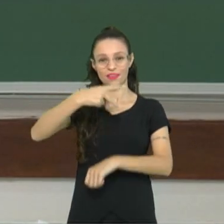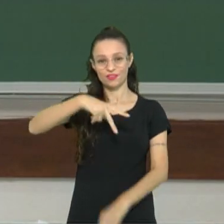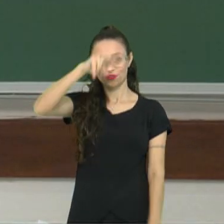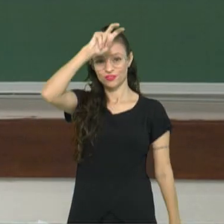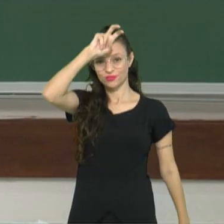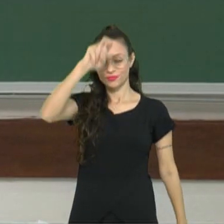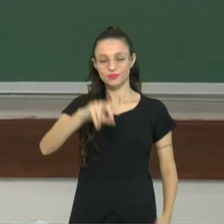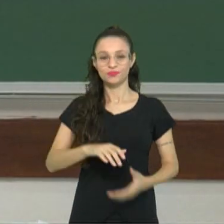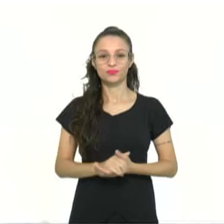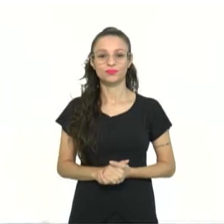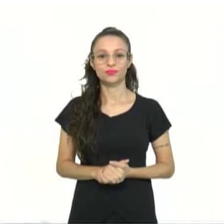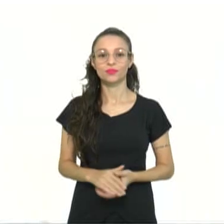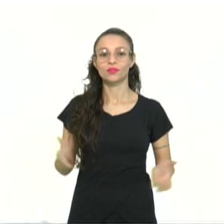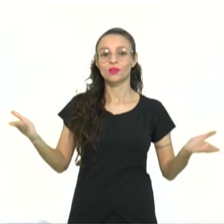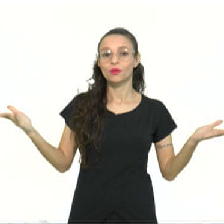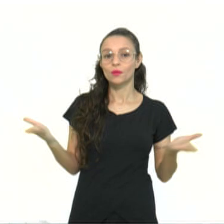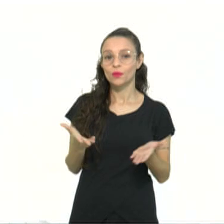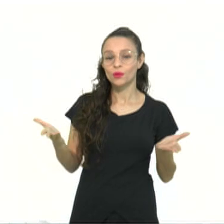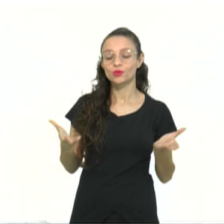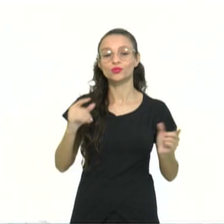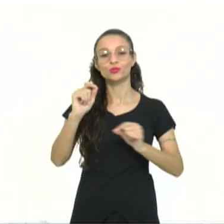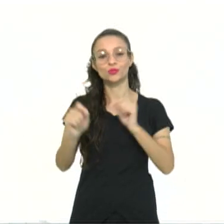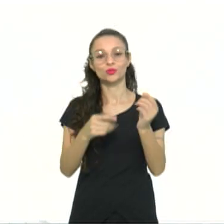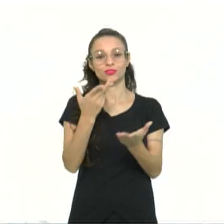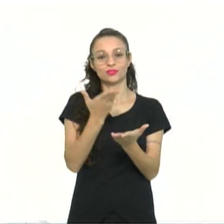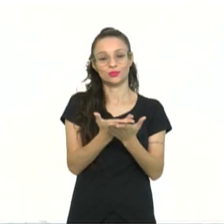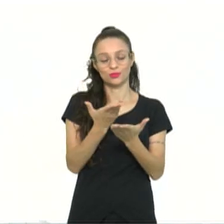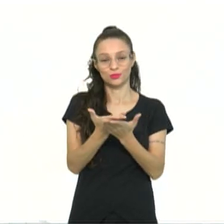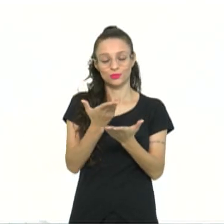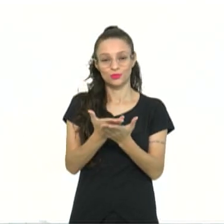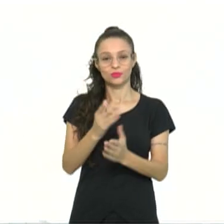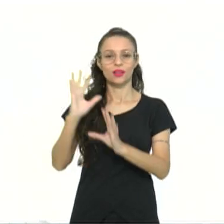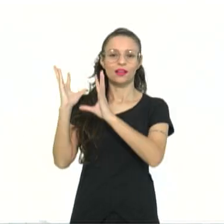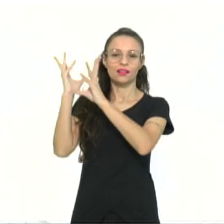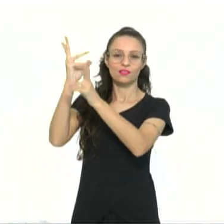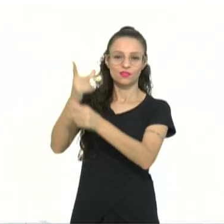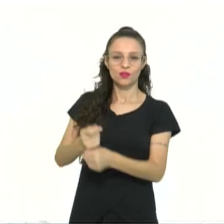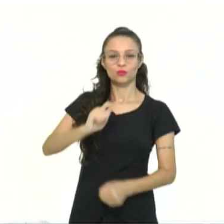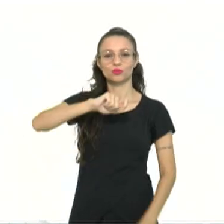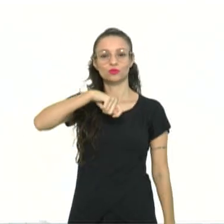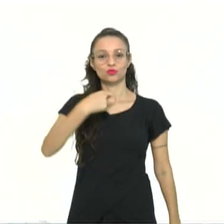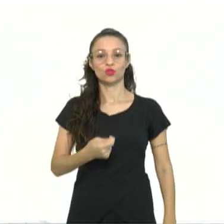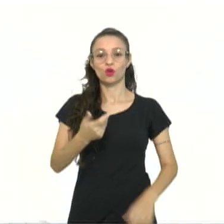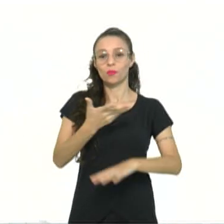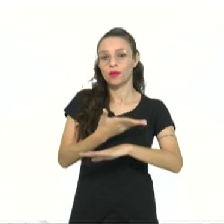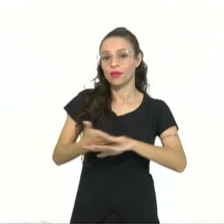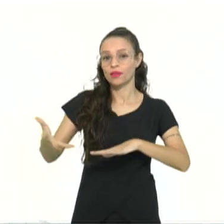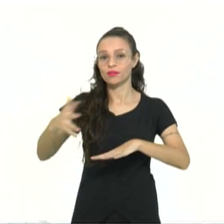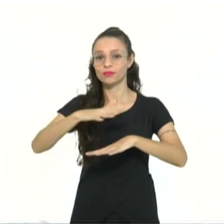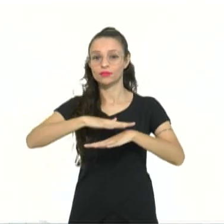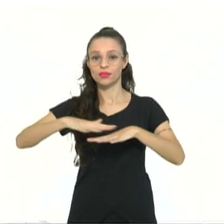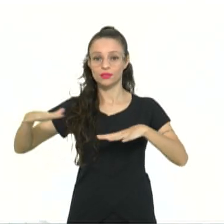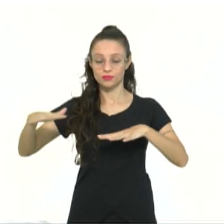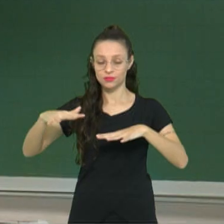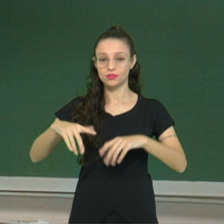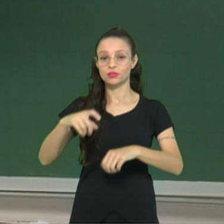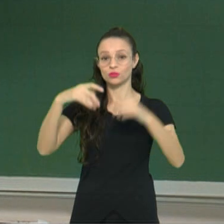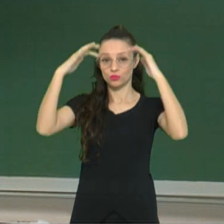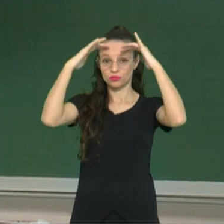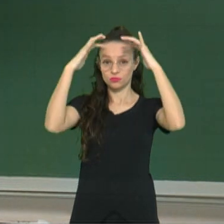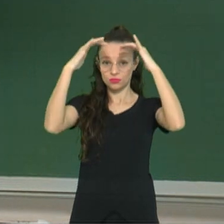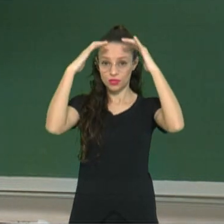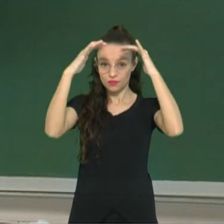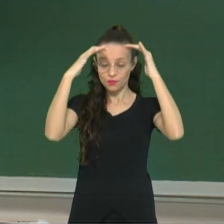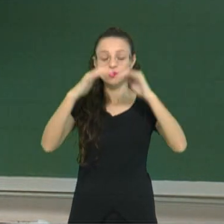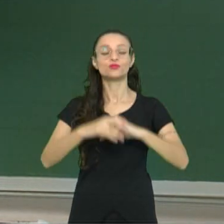que iremos estudar hoje? Uma retomadinha geral sobre sistema nervoso, sobre tecido nervoso, né? Sistema nervoso, a gente vai ver isso aí mais na